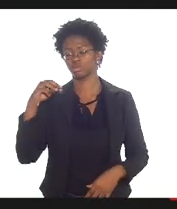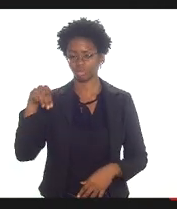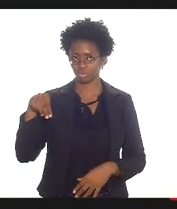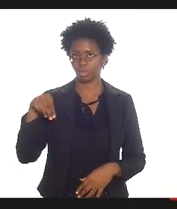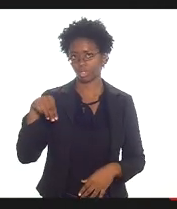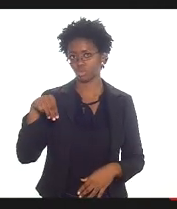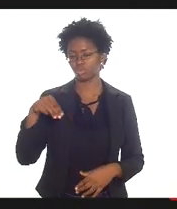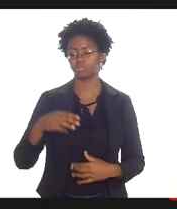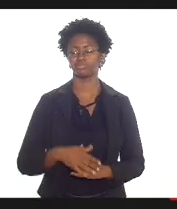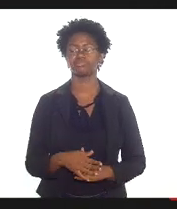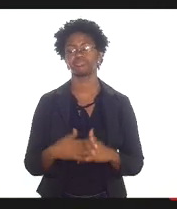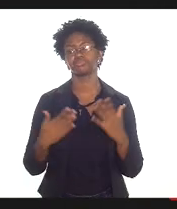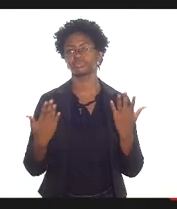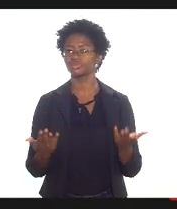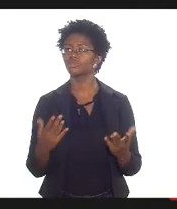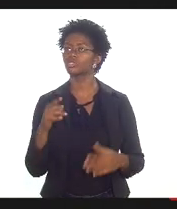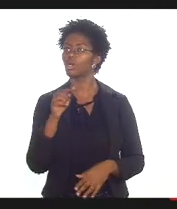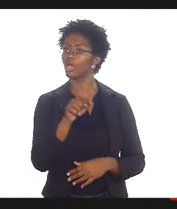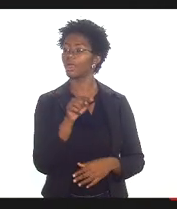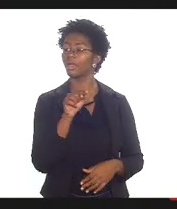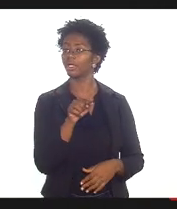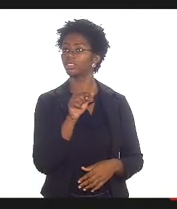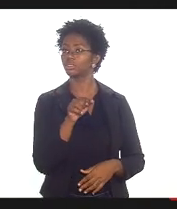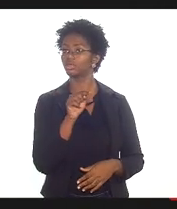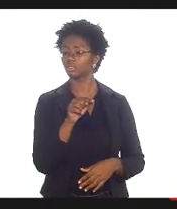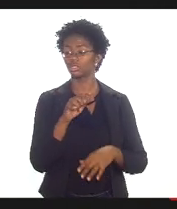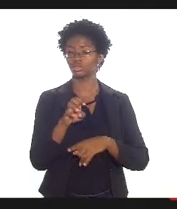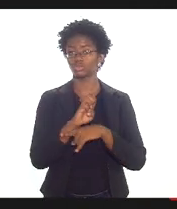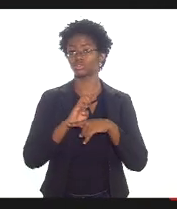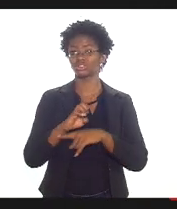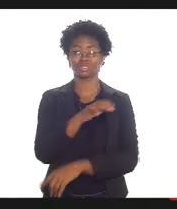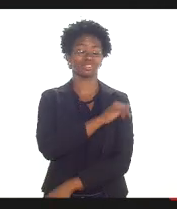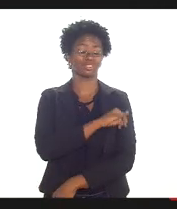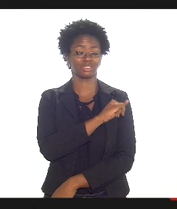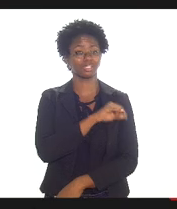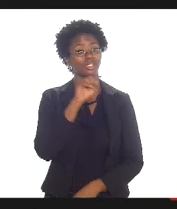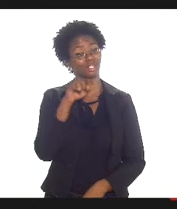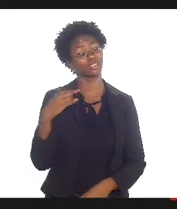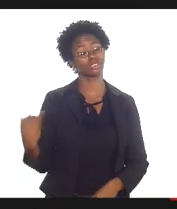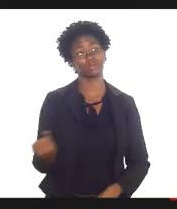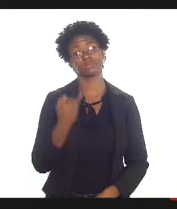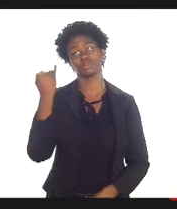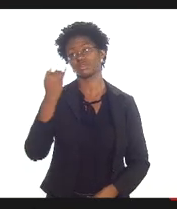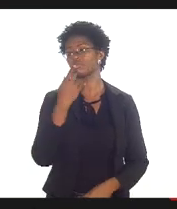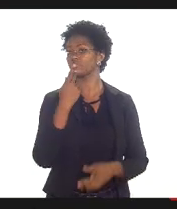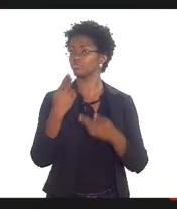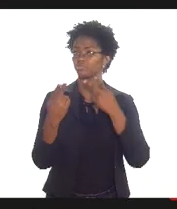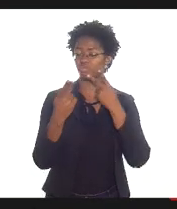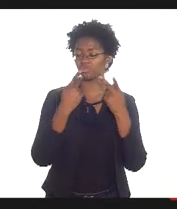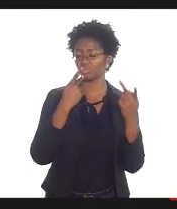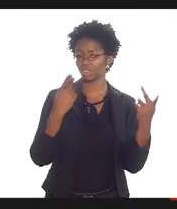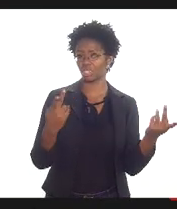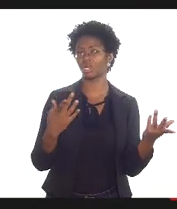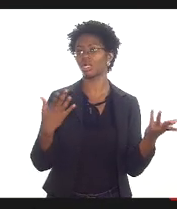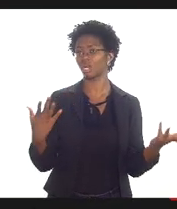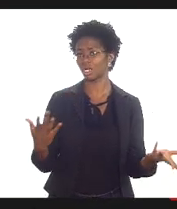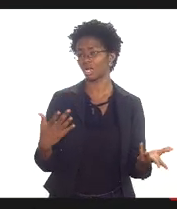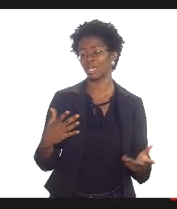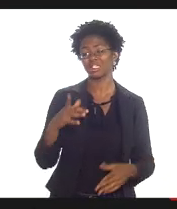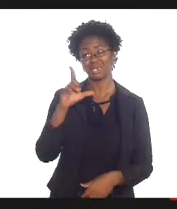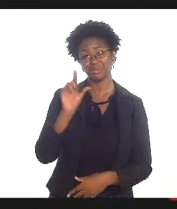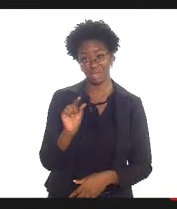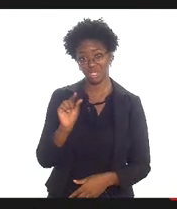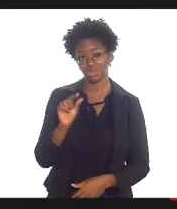metros. Então, nesse caso aqui, para o estado do Rio de Janeiro, vai ser importante a plataforma continental com menos de